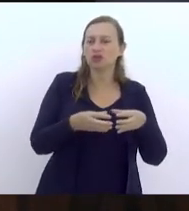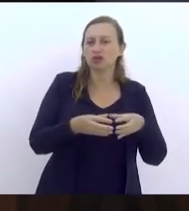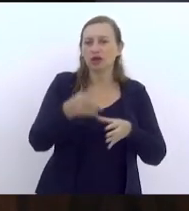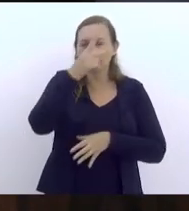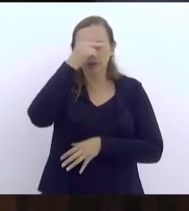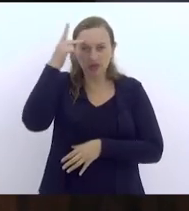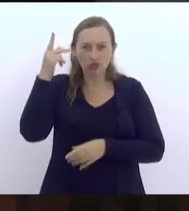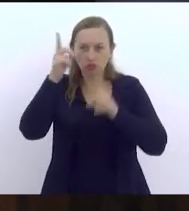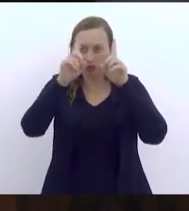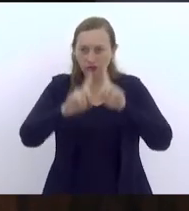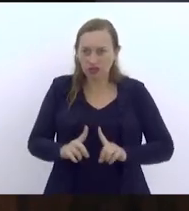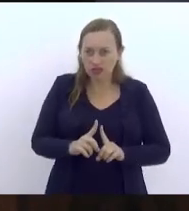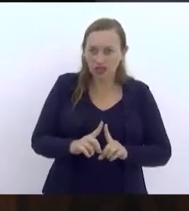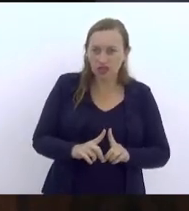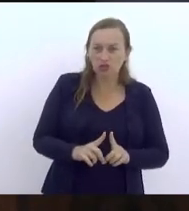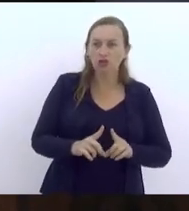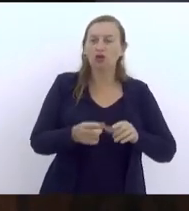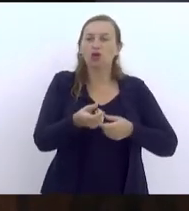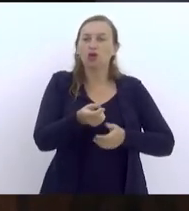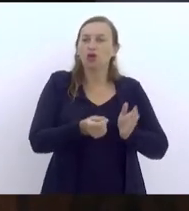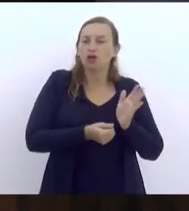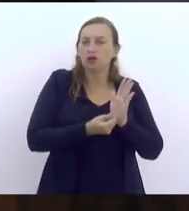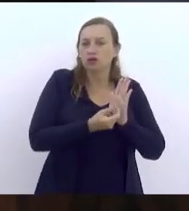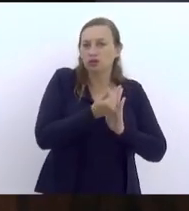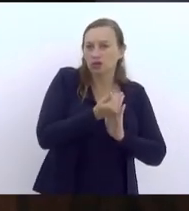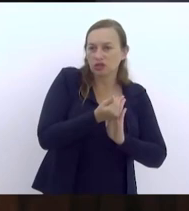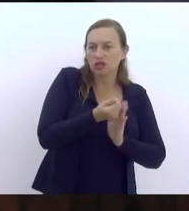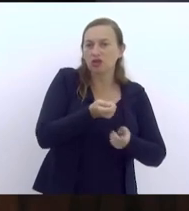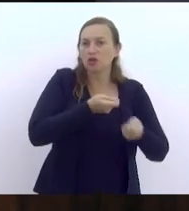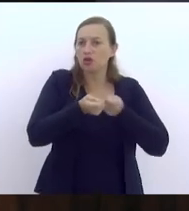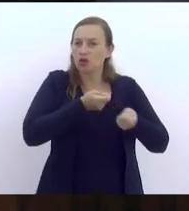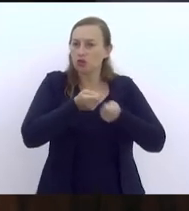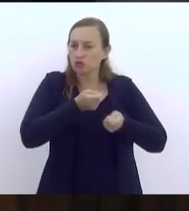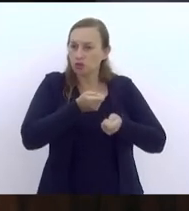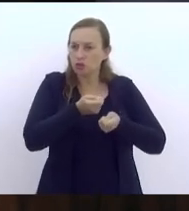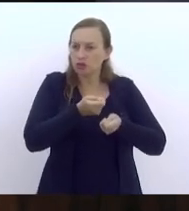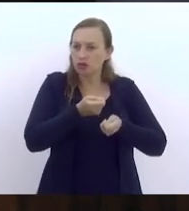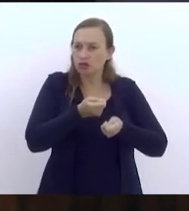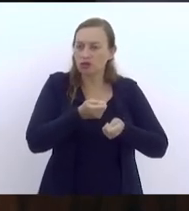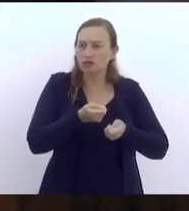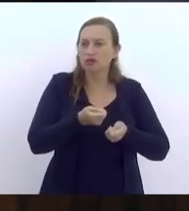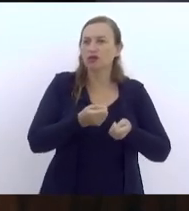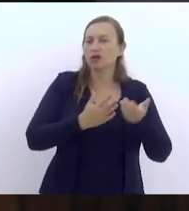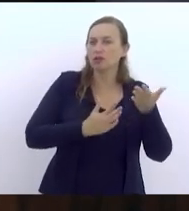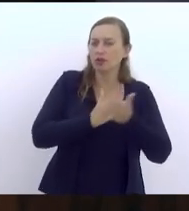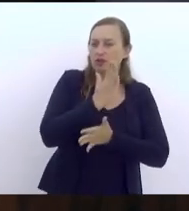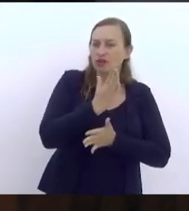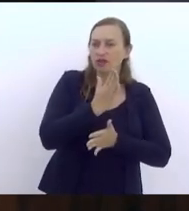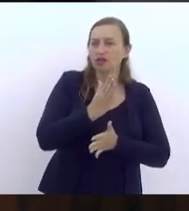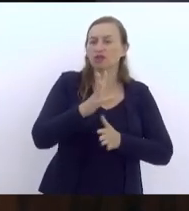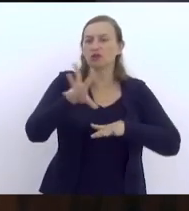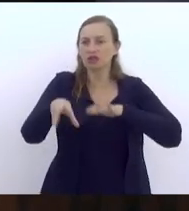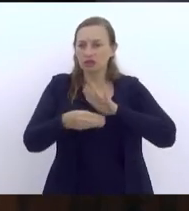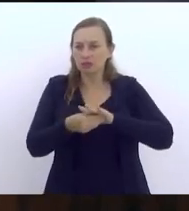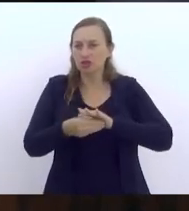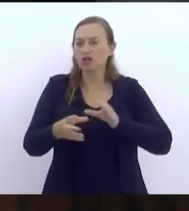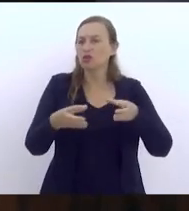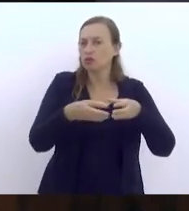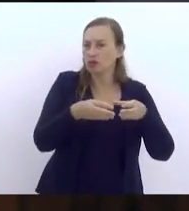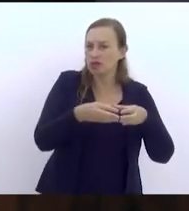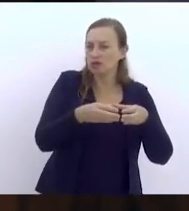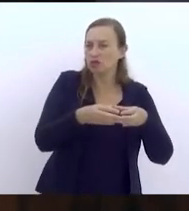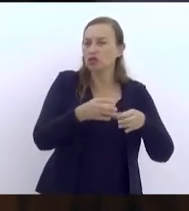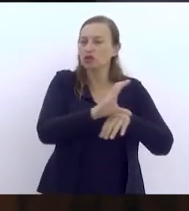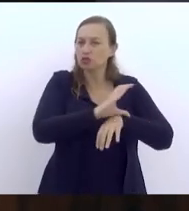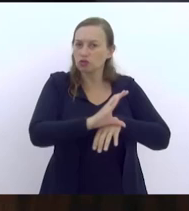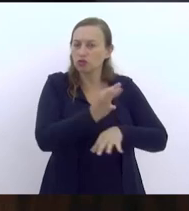com Deficiência, de Orçamento, Finanças, Fiscalização Financeira e Controle favorável com as emendas da Comissão de